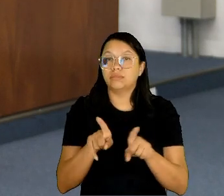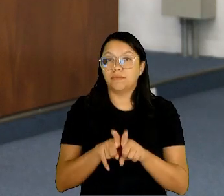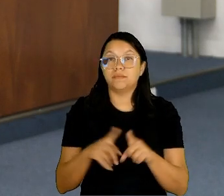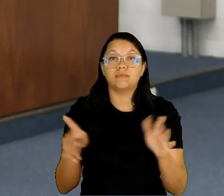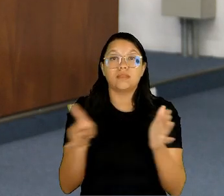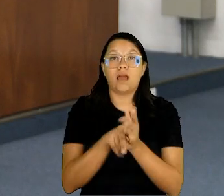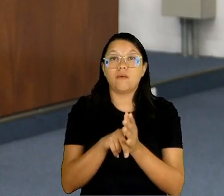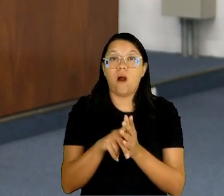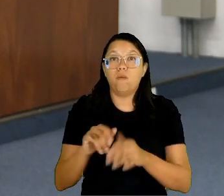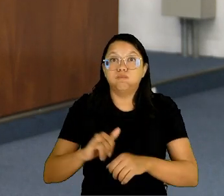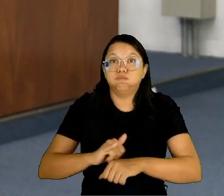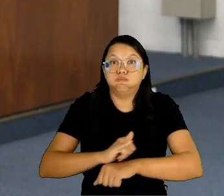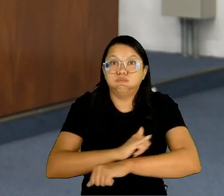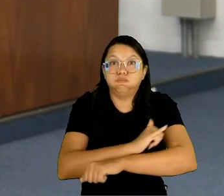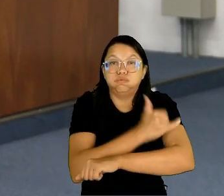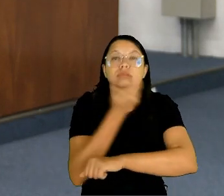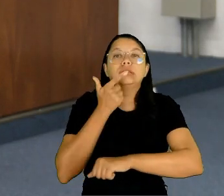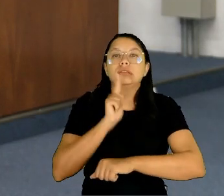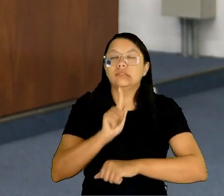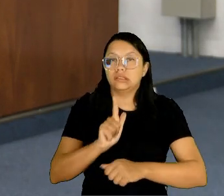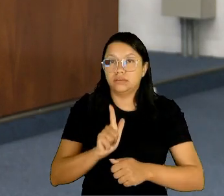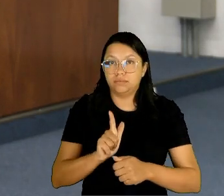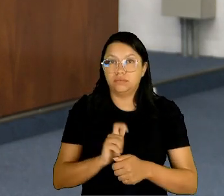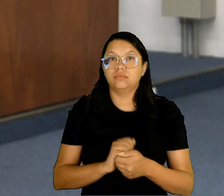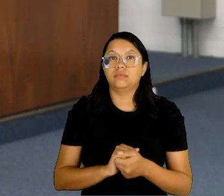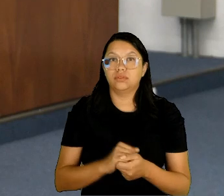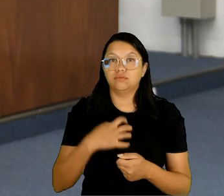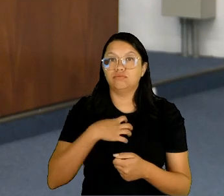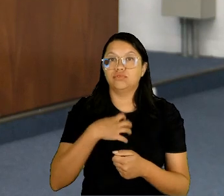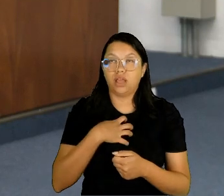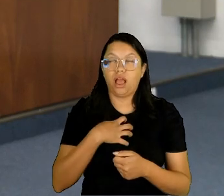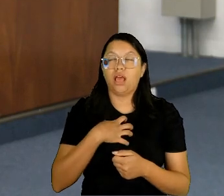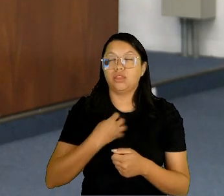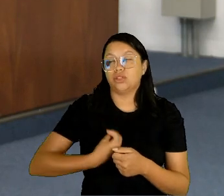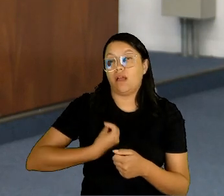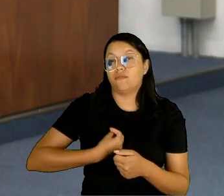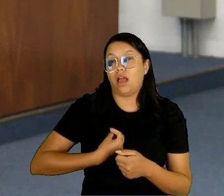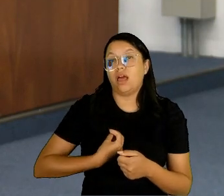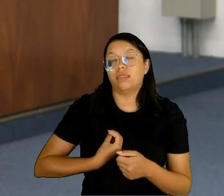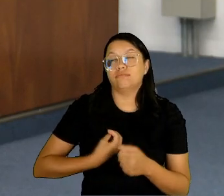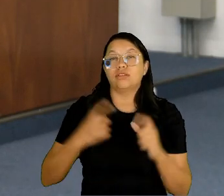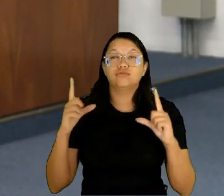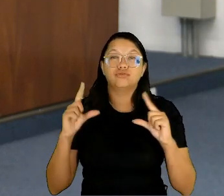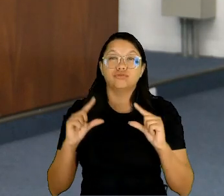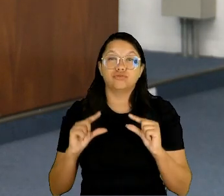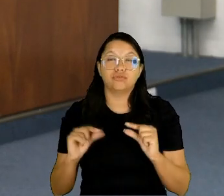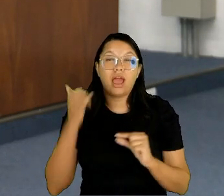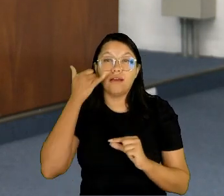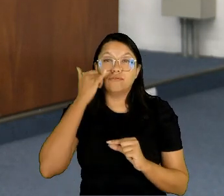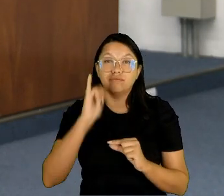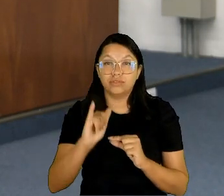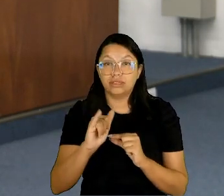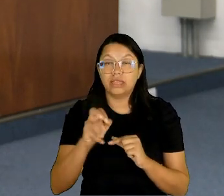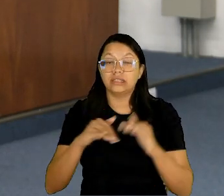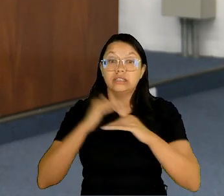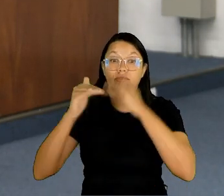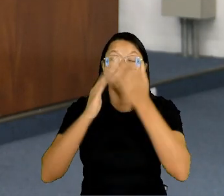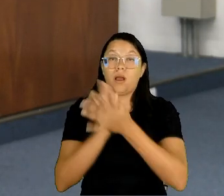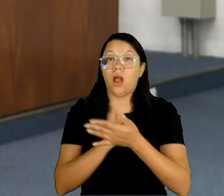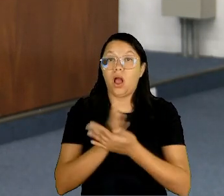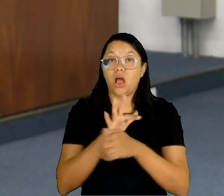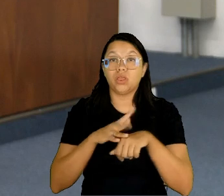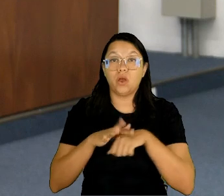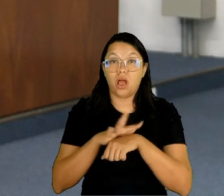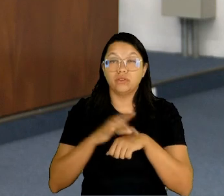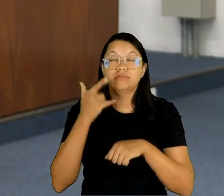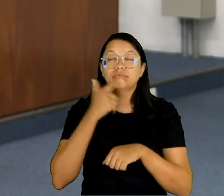também. A própria obesidade, a gente consegue, com medidas de estilo de vida, prevenir, ou se o paciente desenvolve alguma